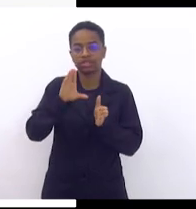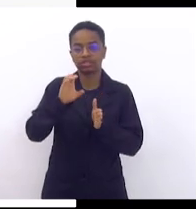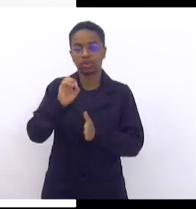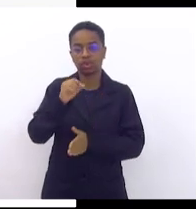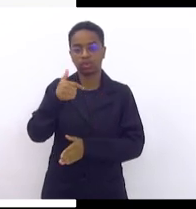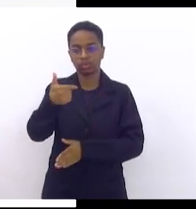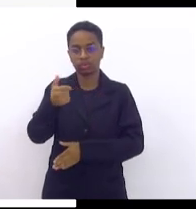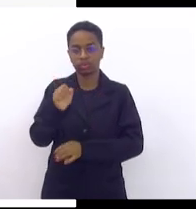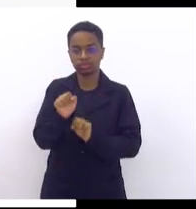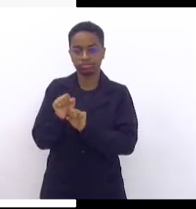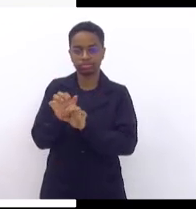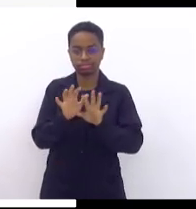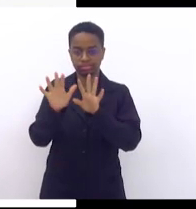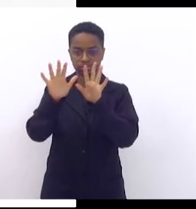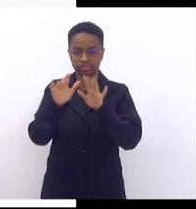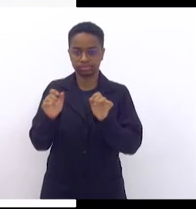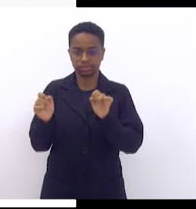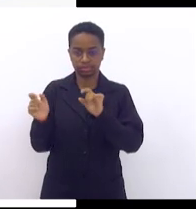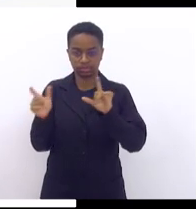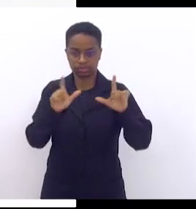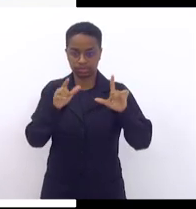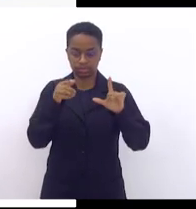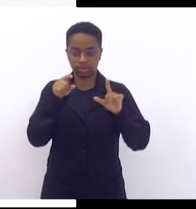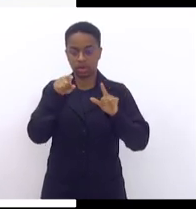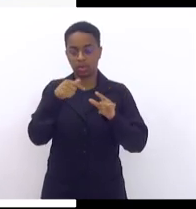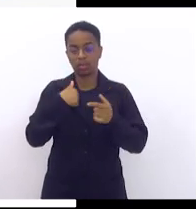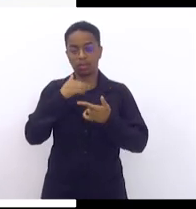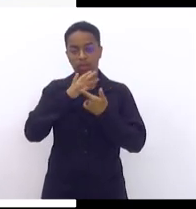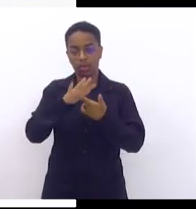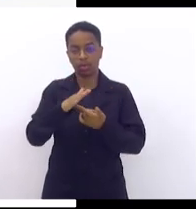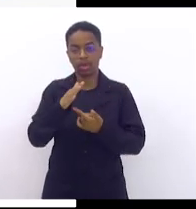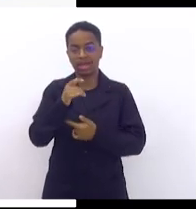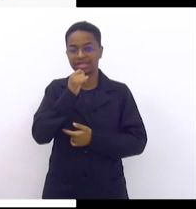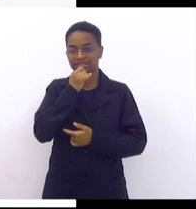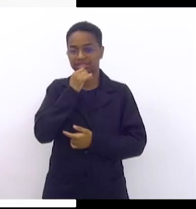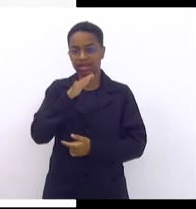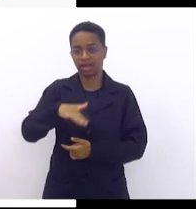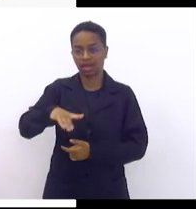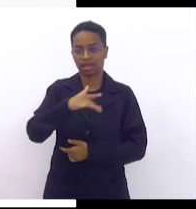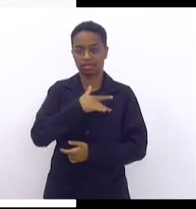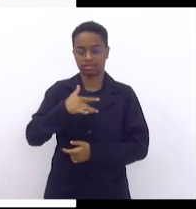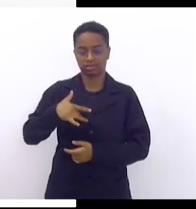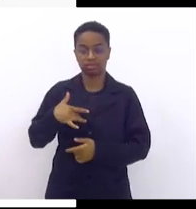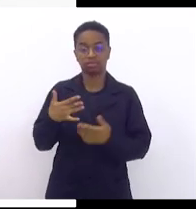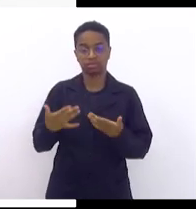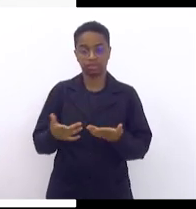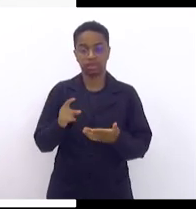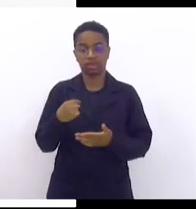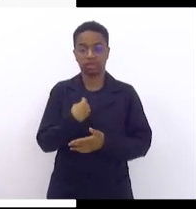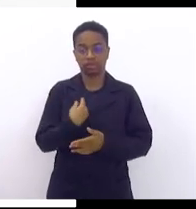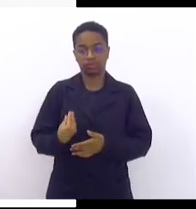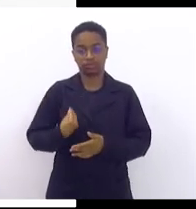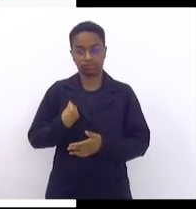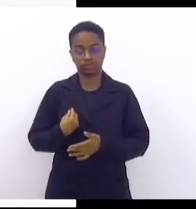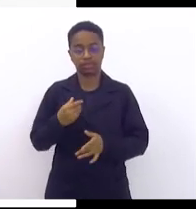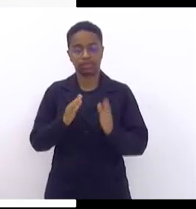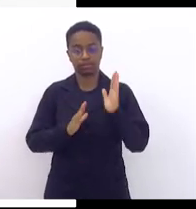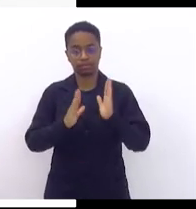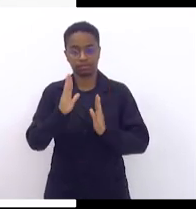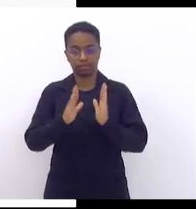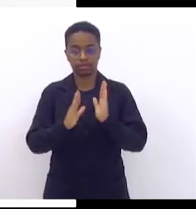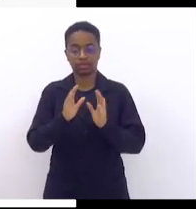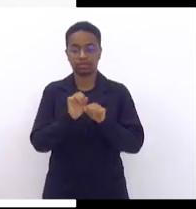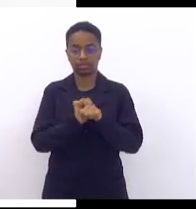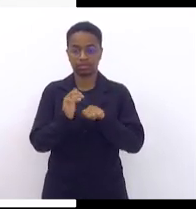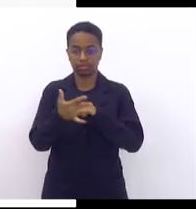no próximo slide eu trago alguns exemplos na saúde a gente viveu isso durante a pandemia né o quanto foi de extrema relevância